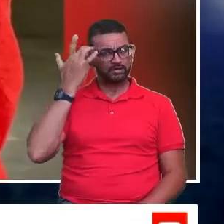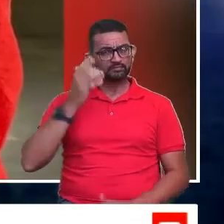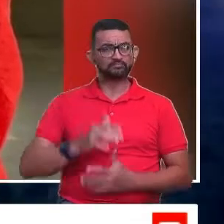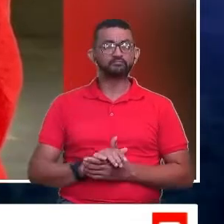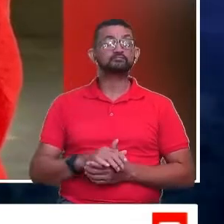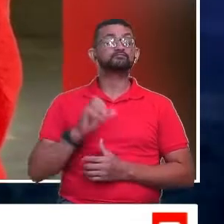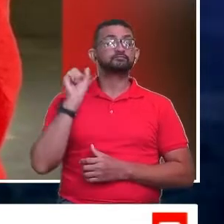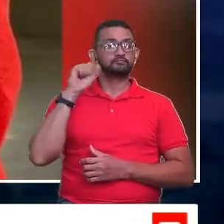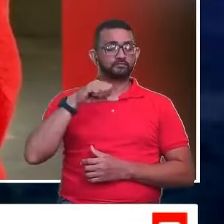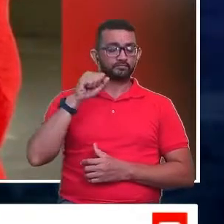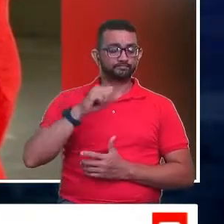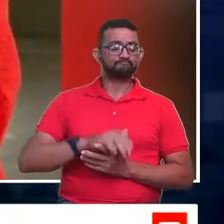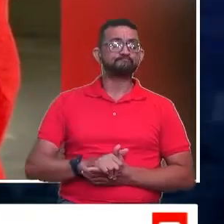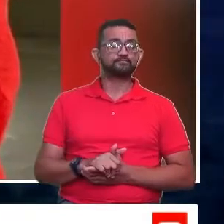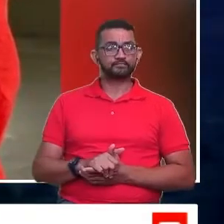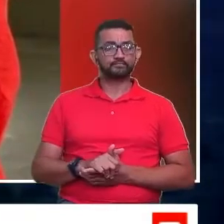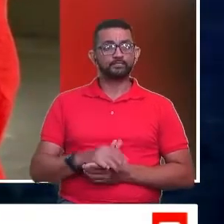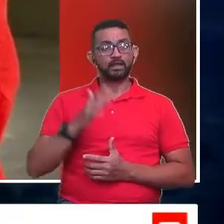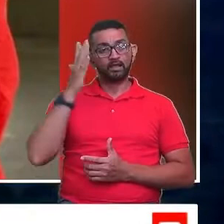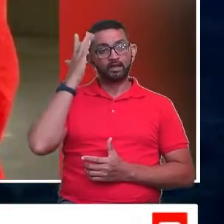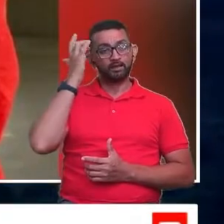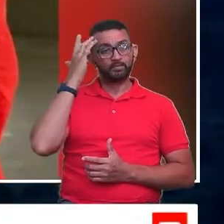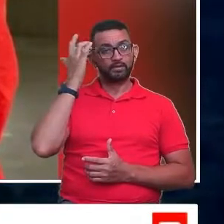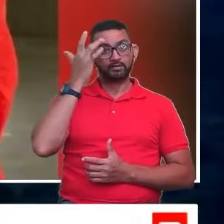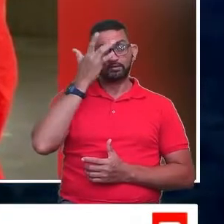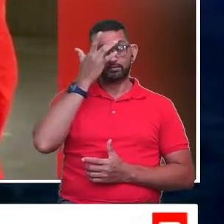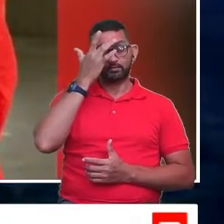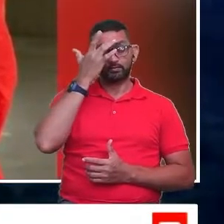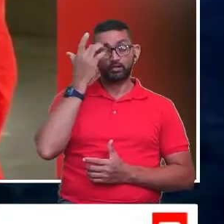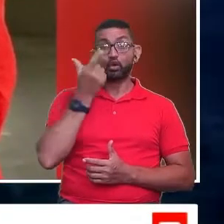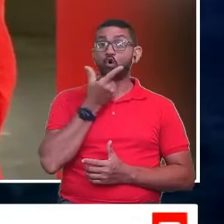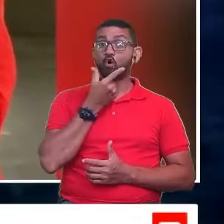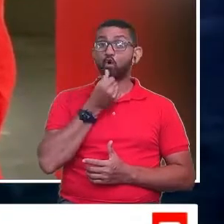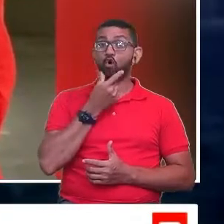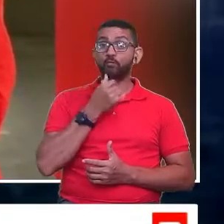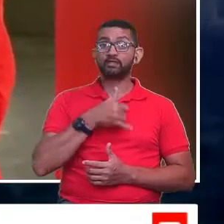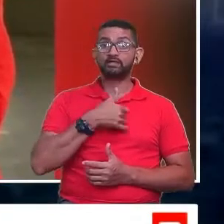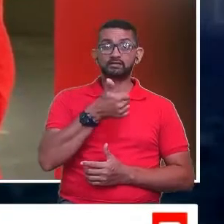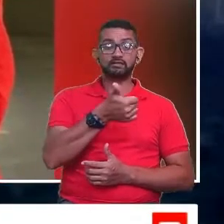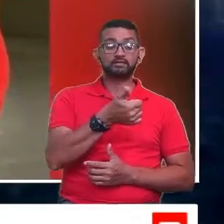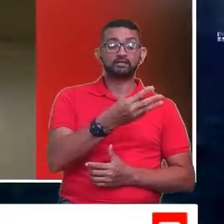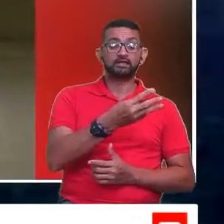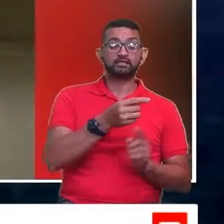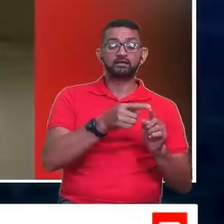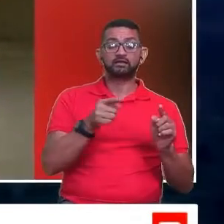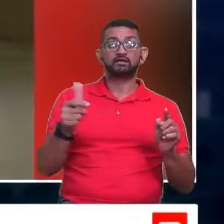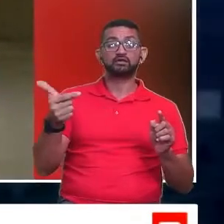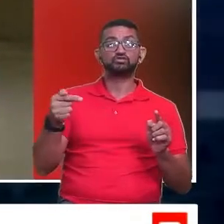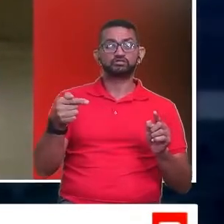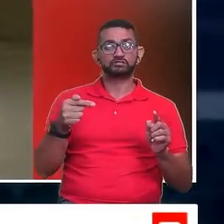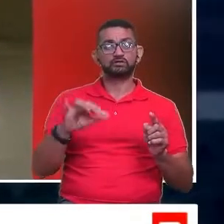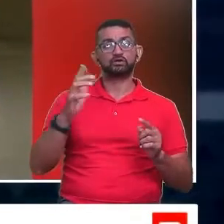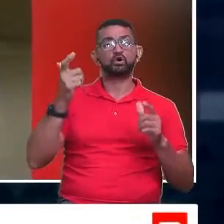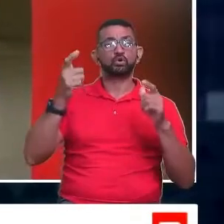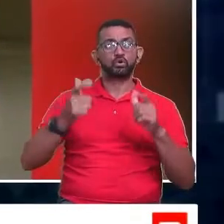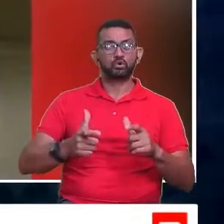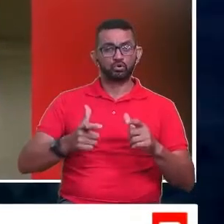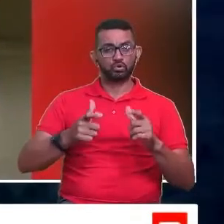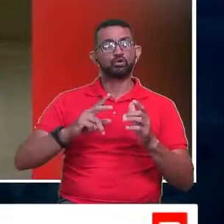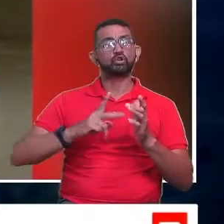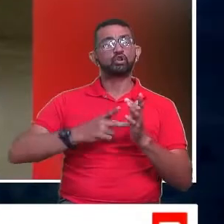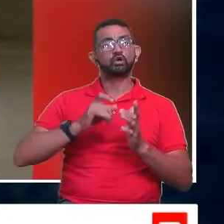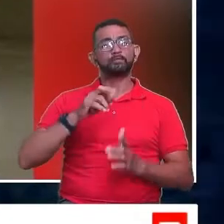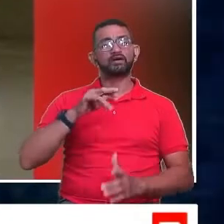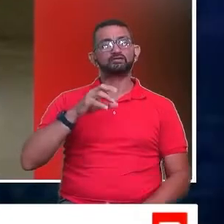a confirmação Sobre amanhã se Mônica Olha só amanhã vai ser para os meninos de 13 a 17 anos vai